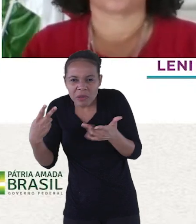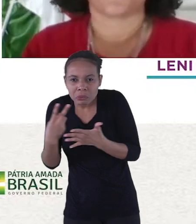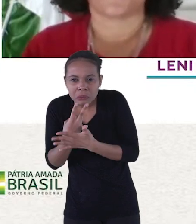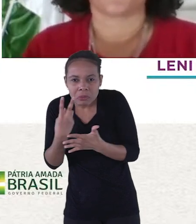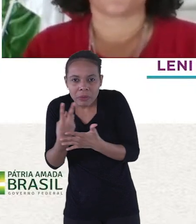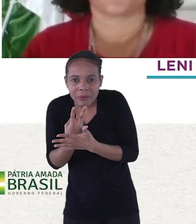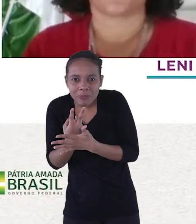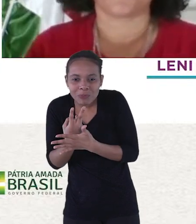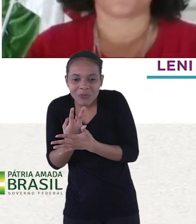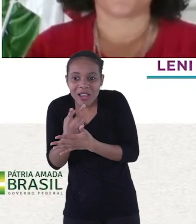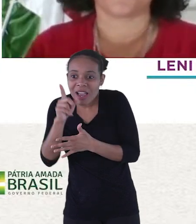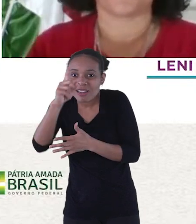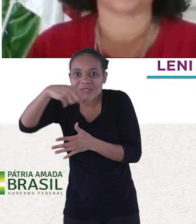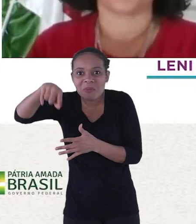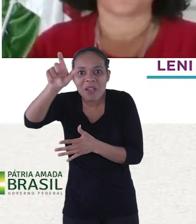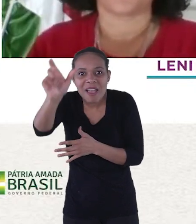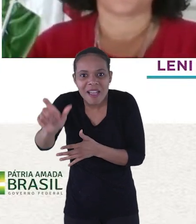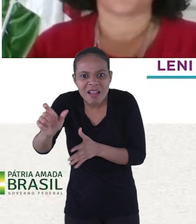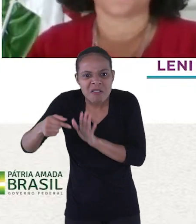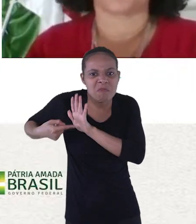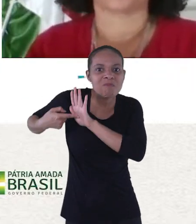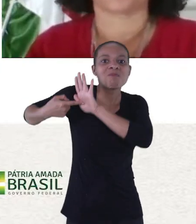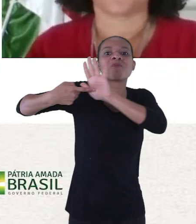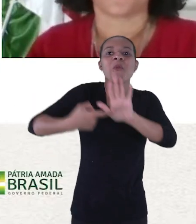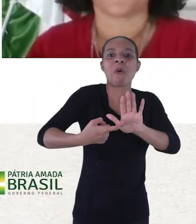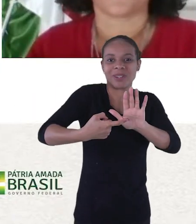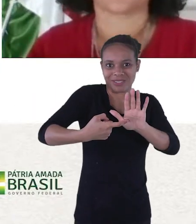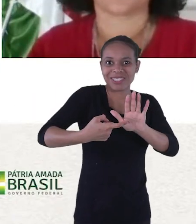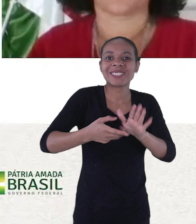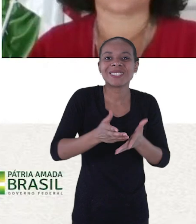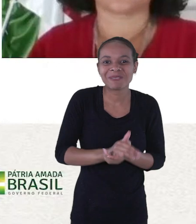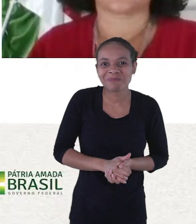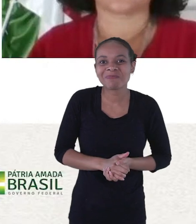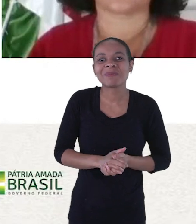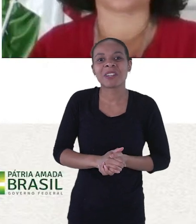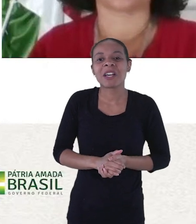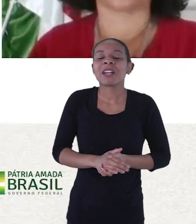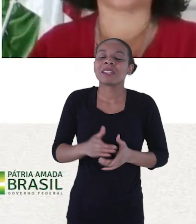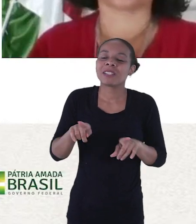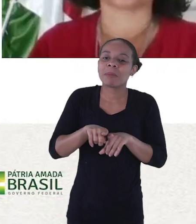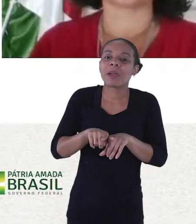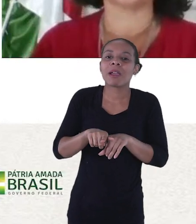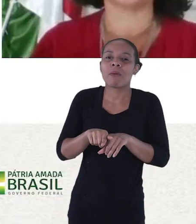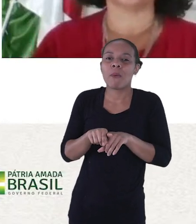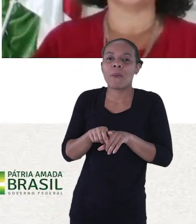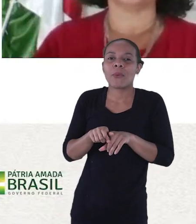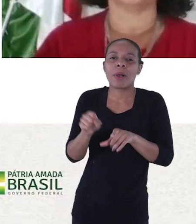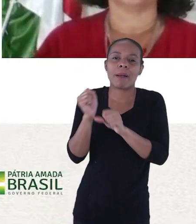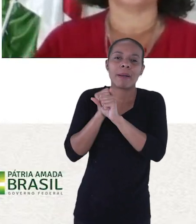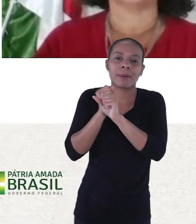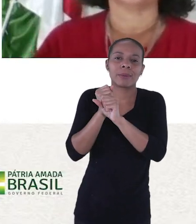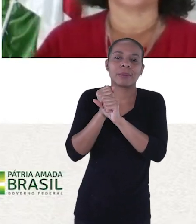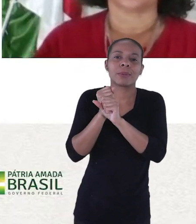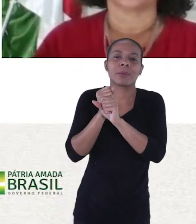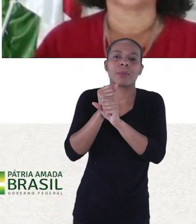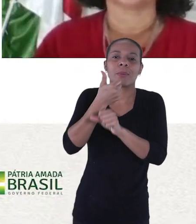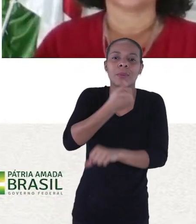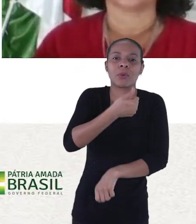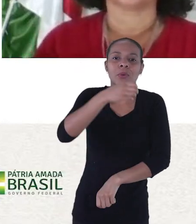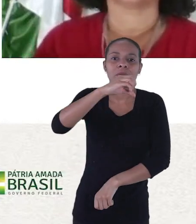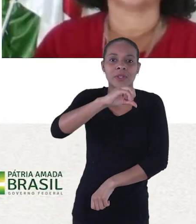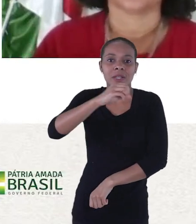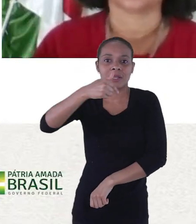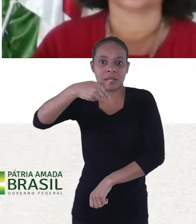tanto que o filme, né, produzido ali nos anos 70, aquele filme alemão, é proibido de ser exibido,